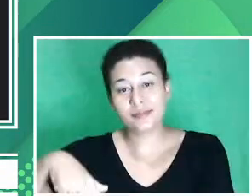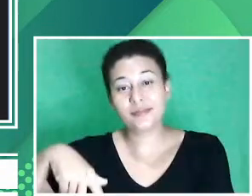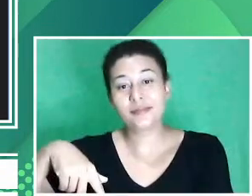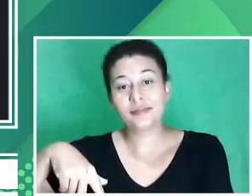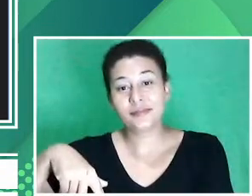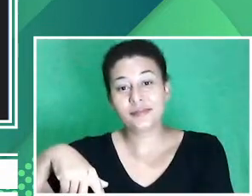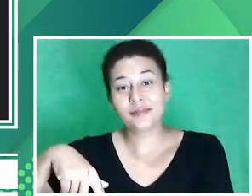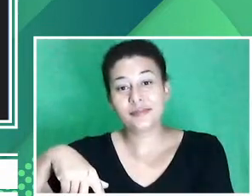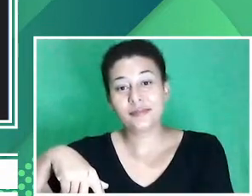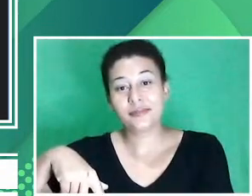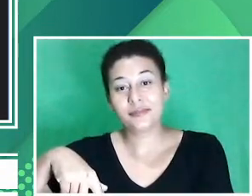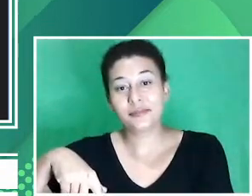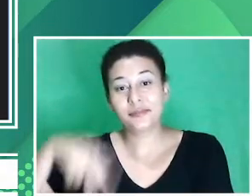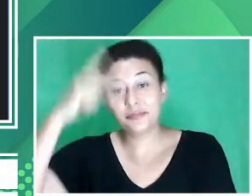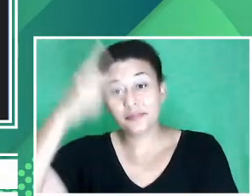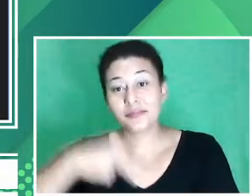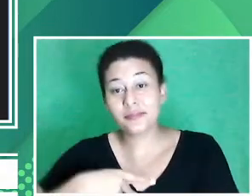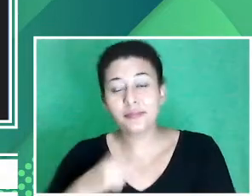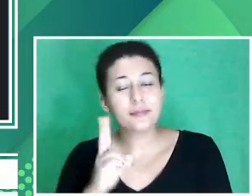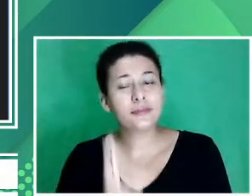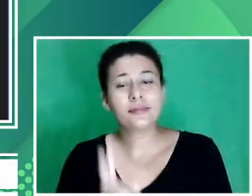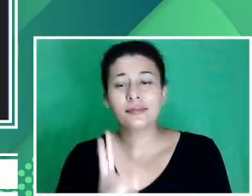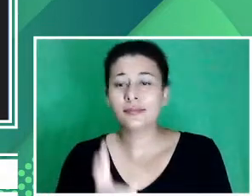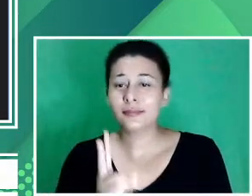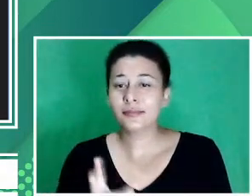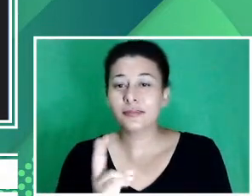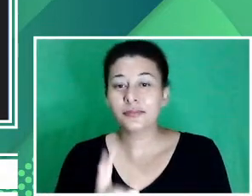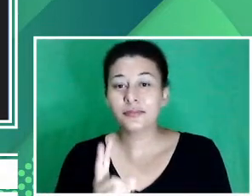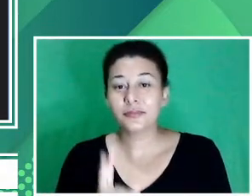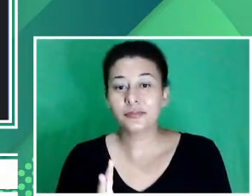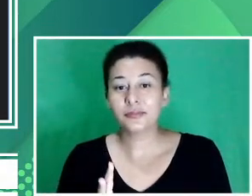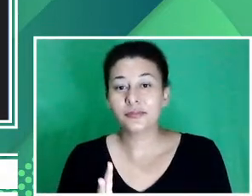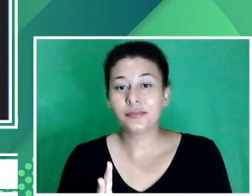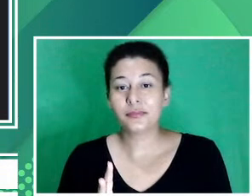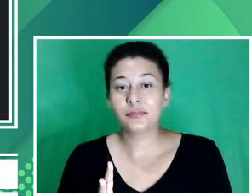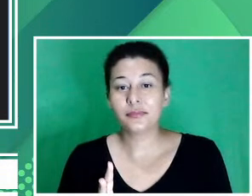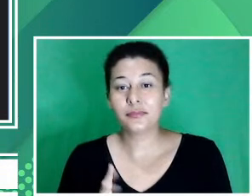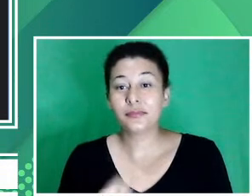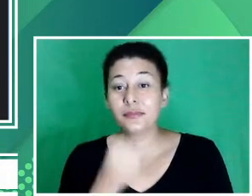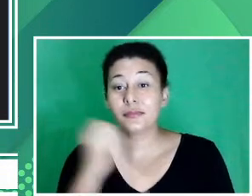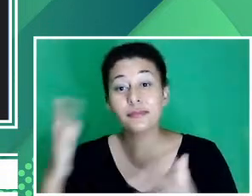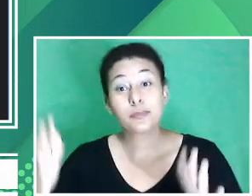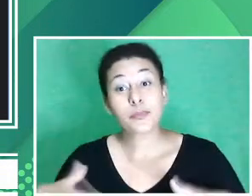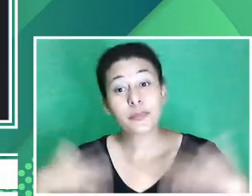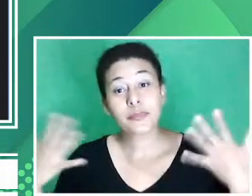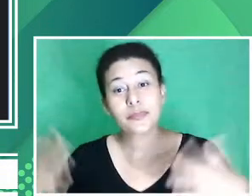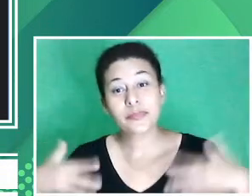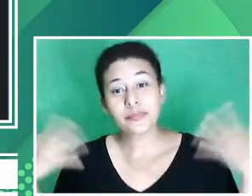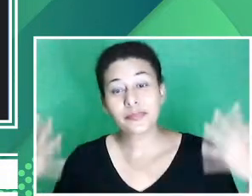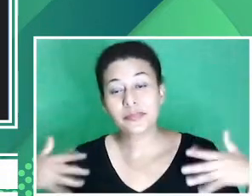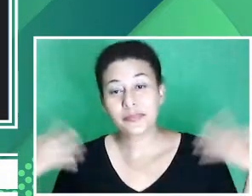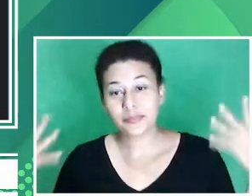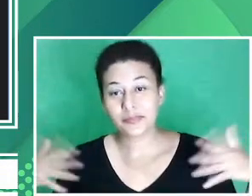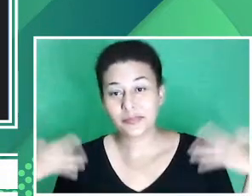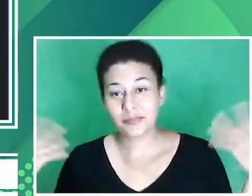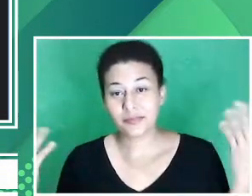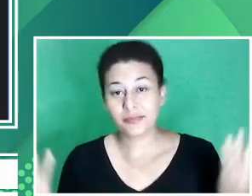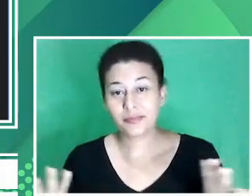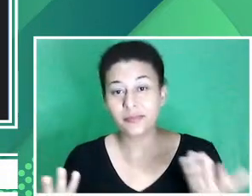Para mim sempre foi e será uma alegria